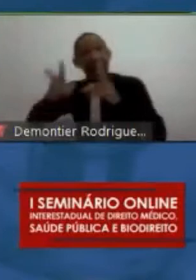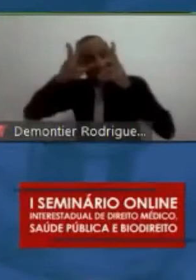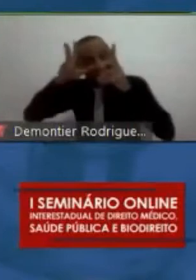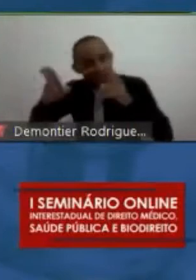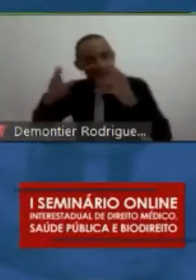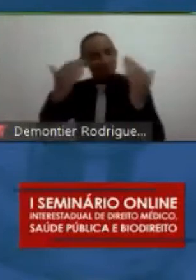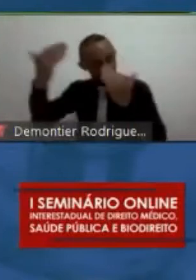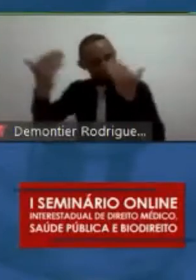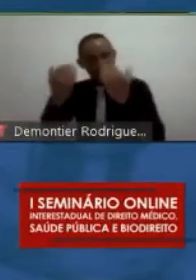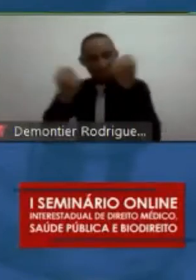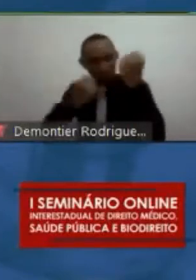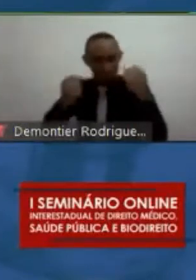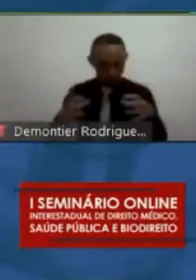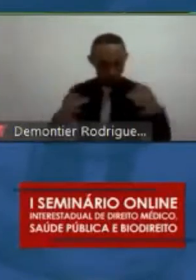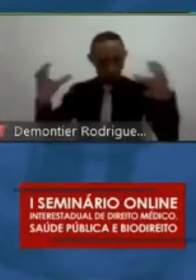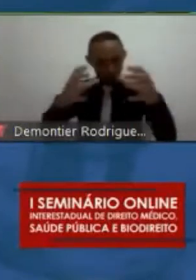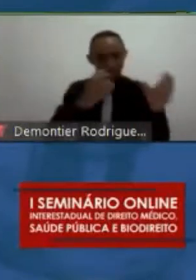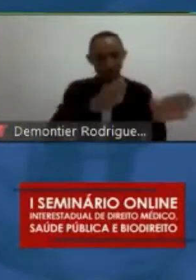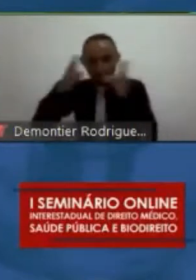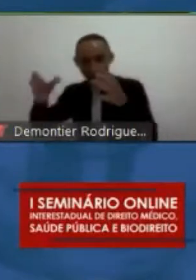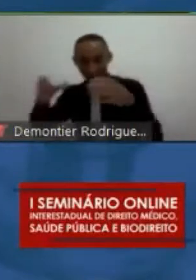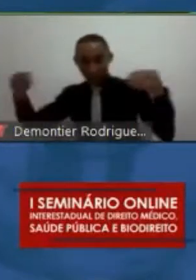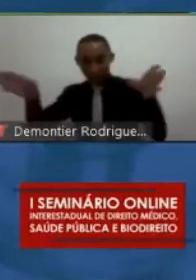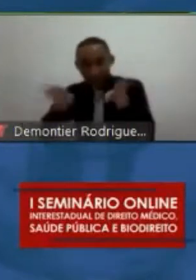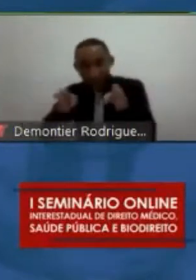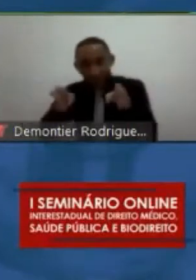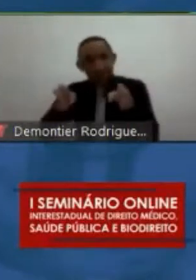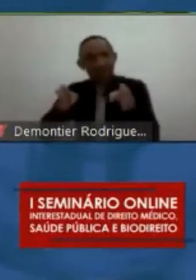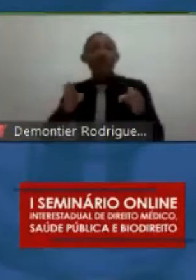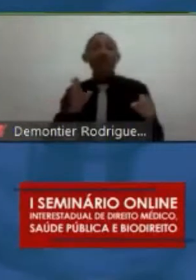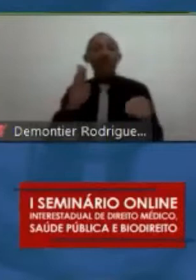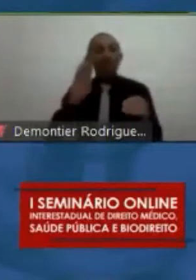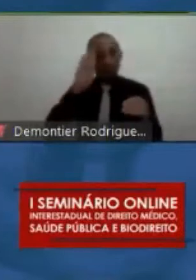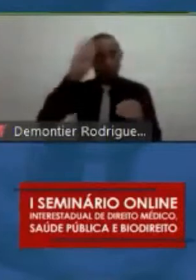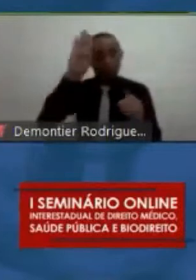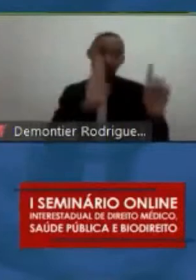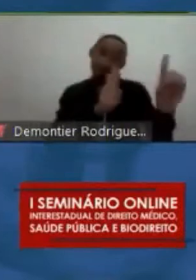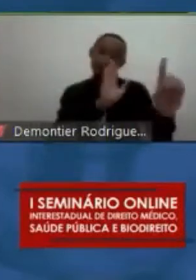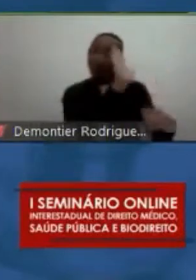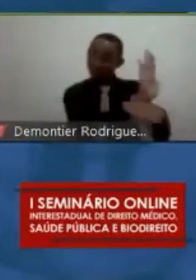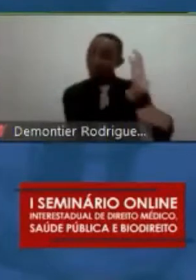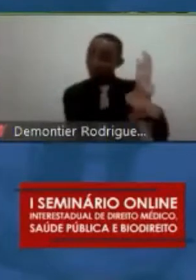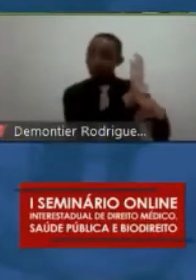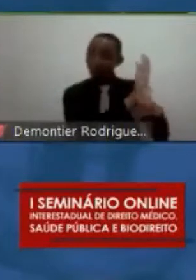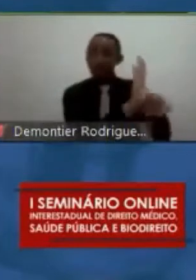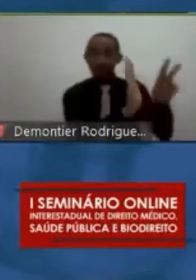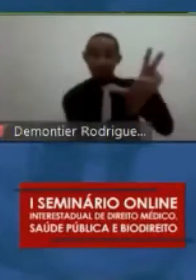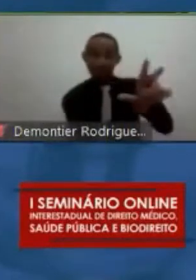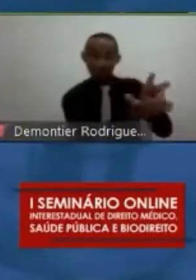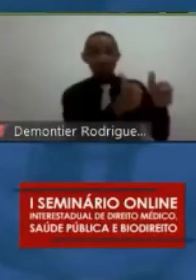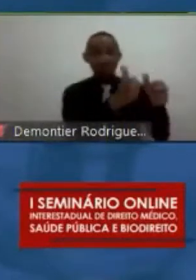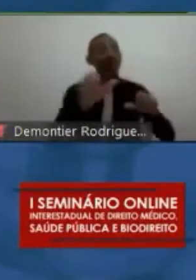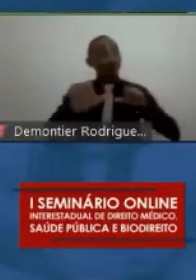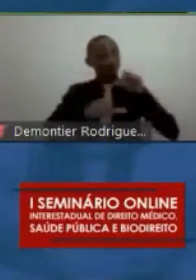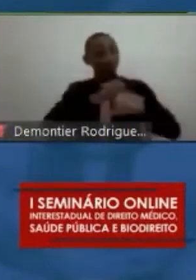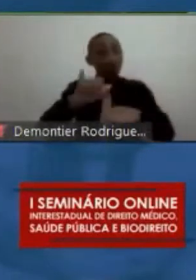alinhadas, concatenadas, e que permitiram o maior benefício para o paciente. Isso envolve uma estratégia, isso envolve uma mudança de